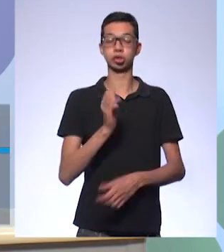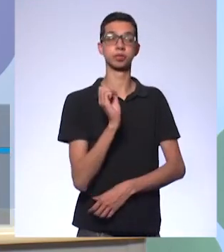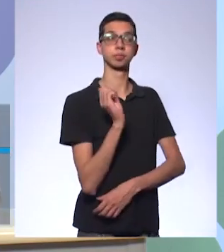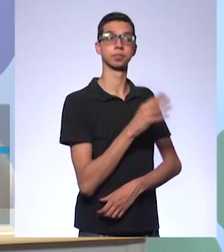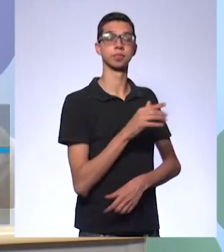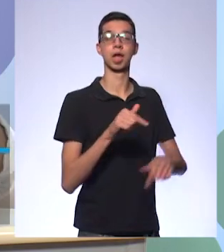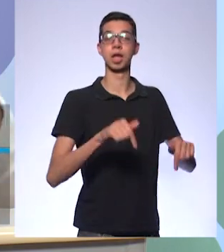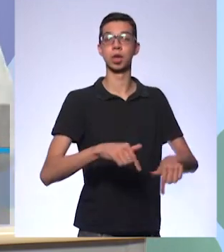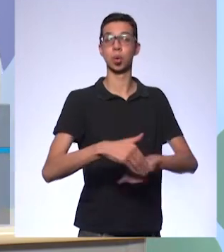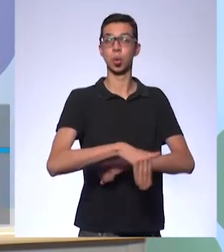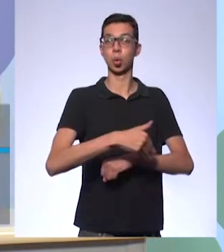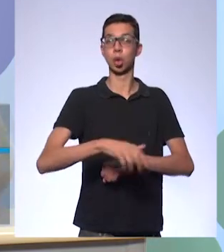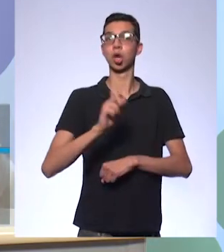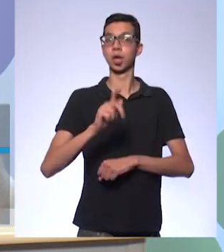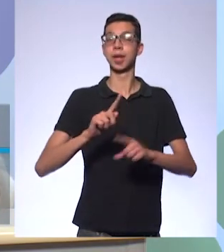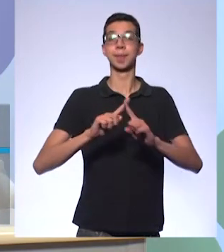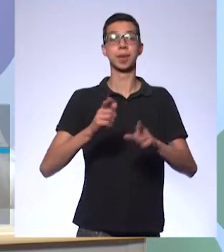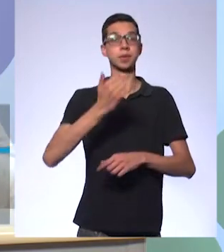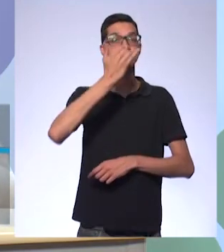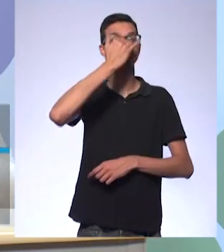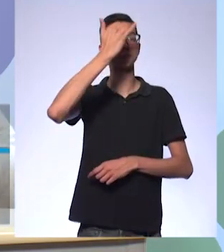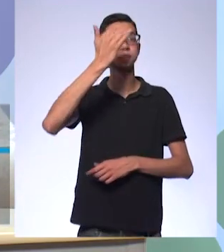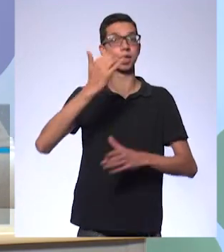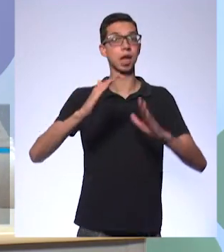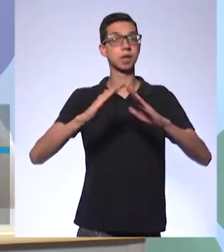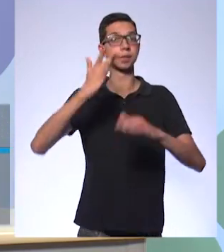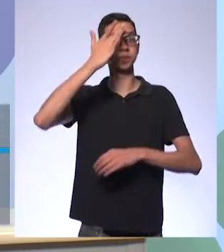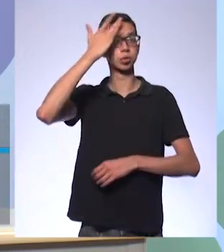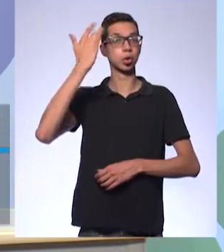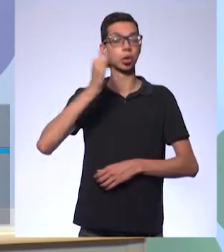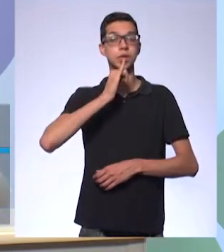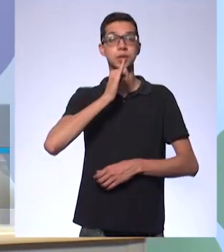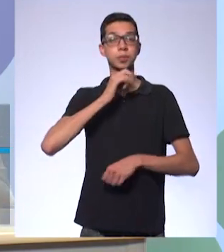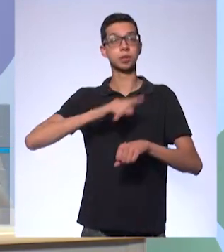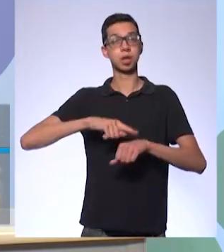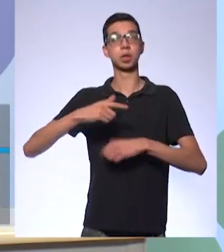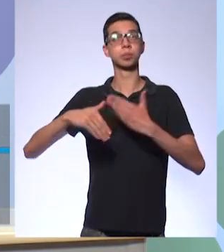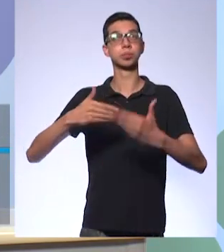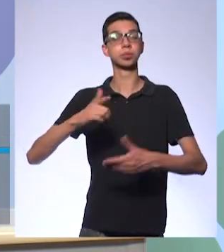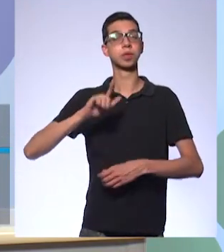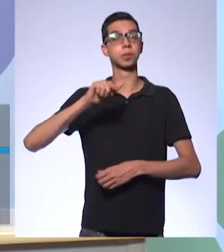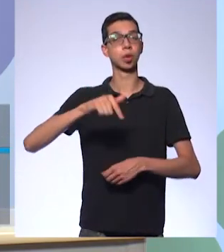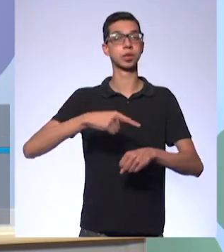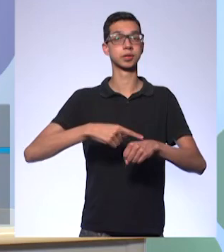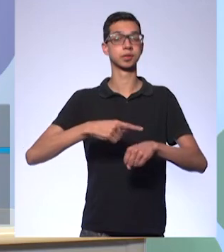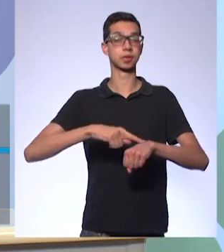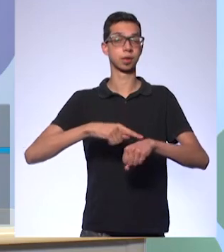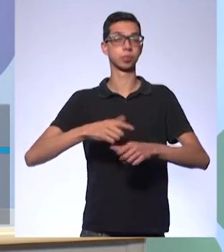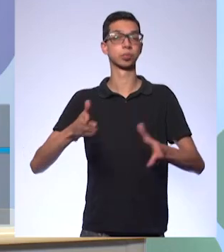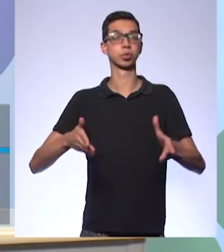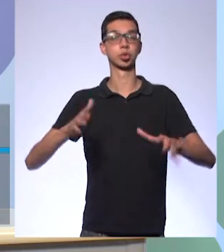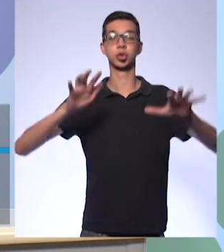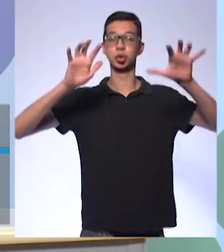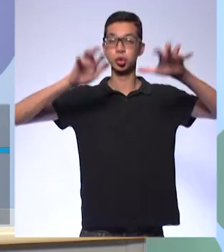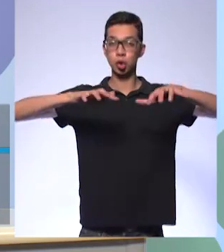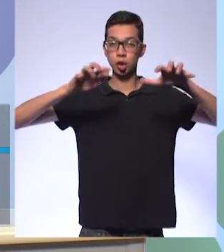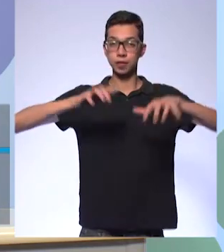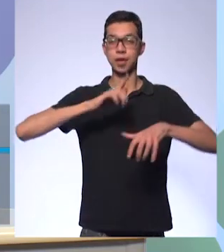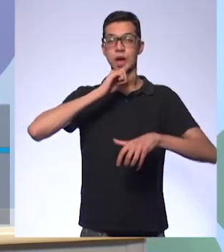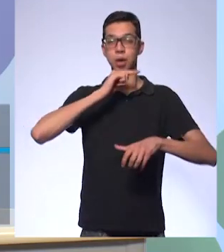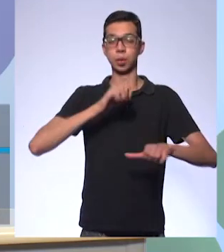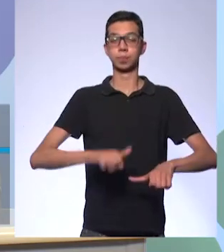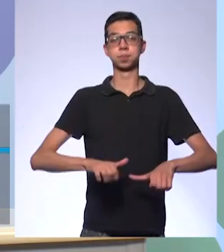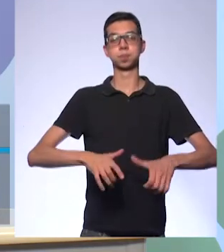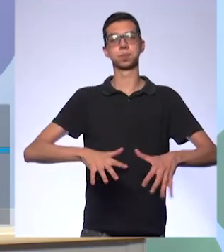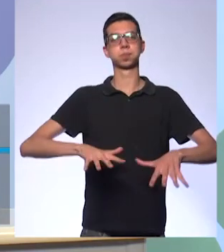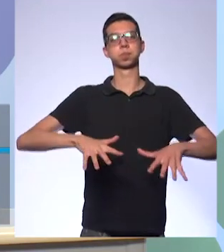né, na rua, pode fazer com que a casa de alguém encha, né, daqui a um tempo, quando tiver em períodos de chuvas. Então, todas as nossas ações,